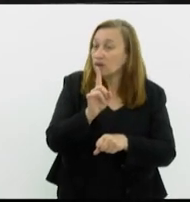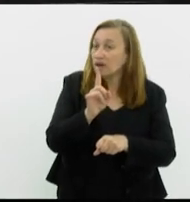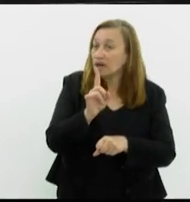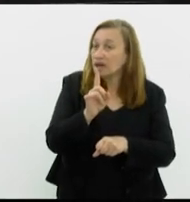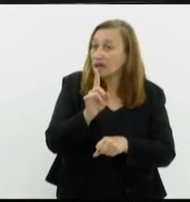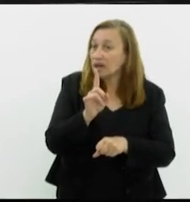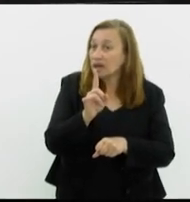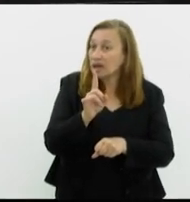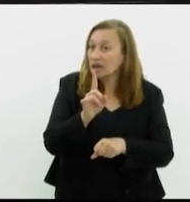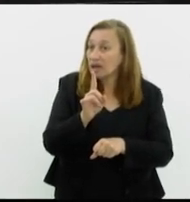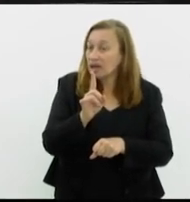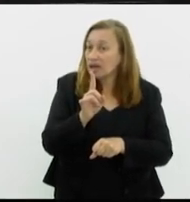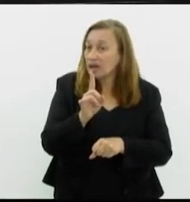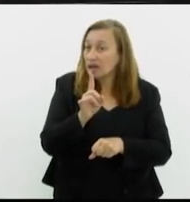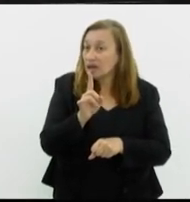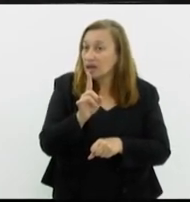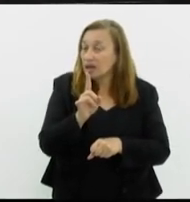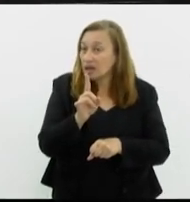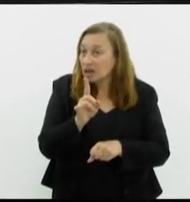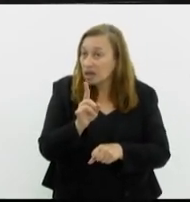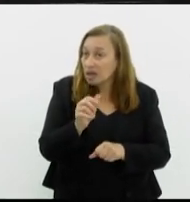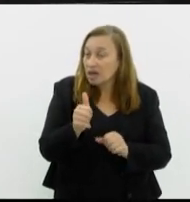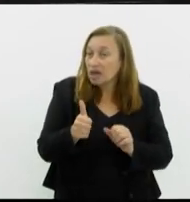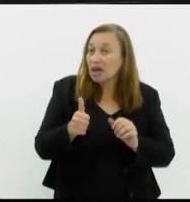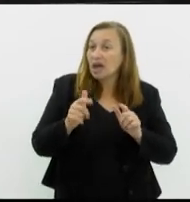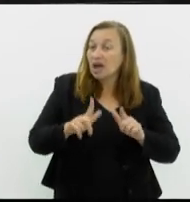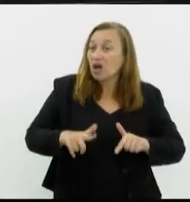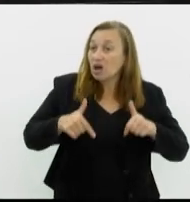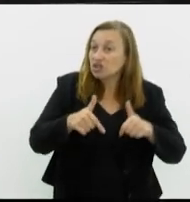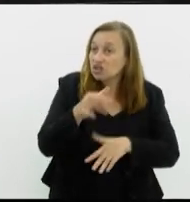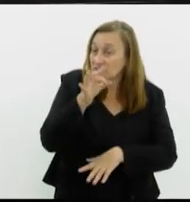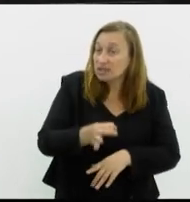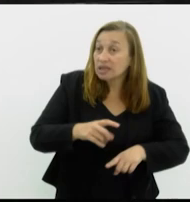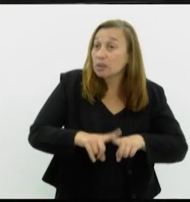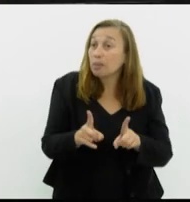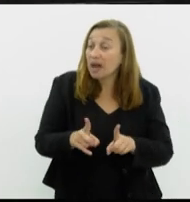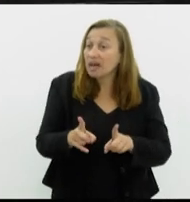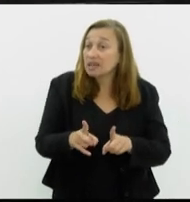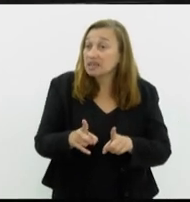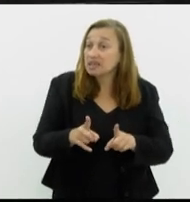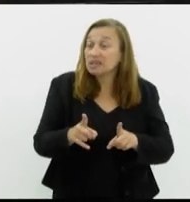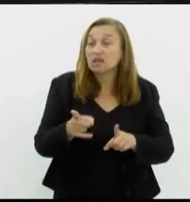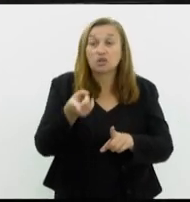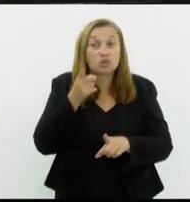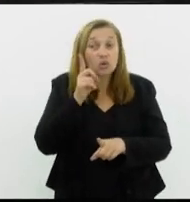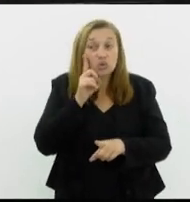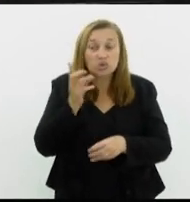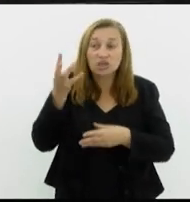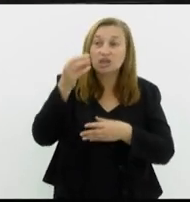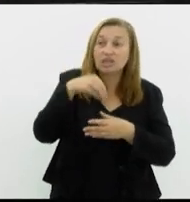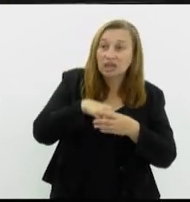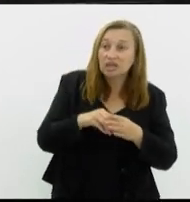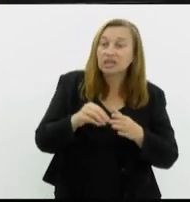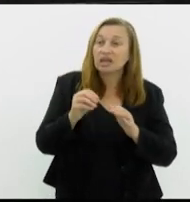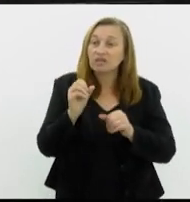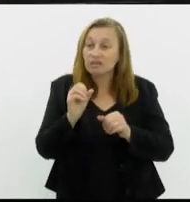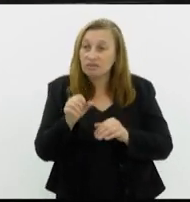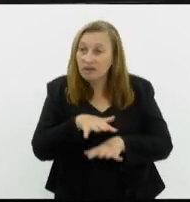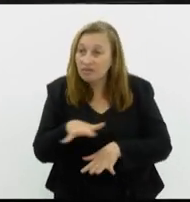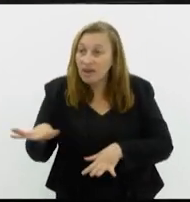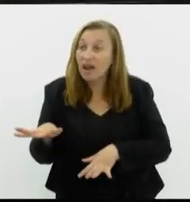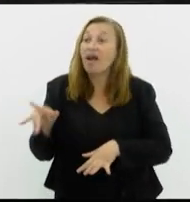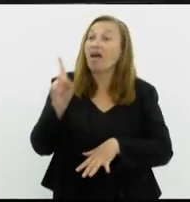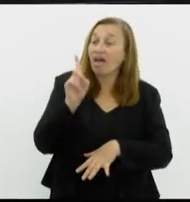âmbito das ações policiais, mas que é feita rotineiramente dentro da favela, que é